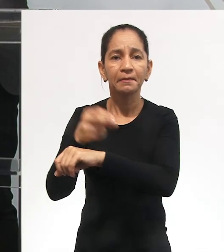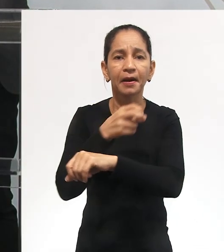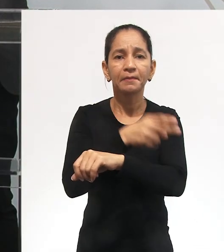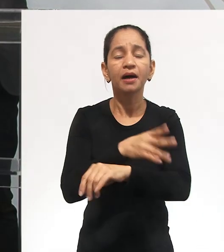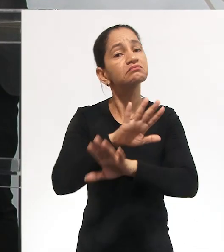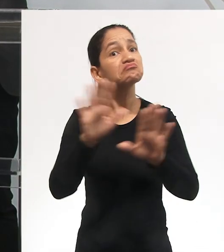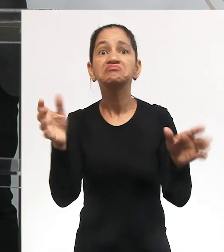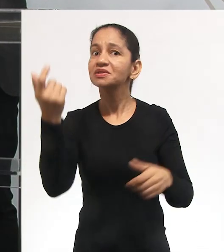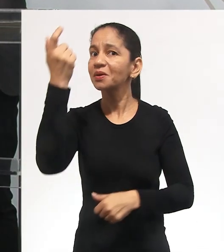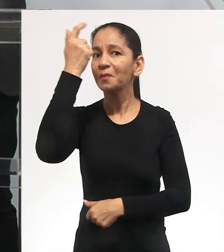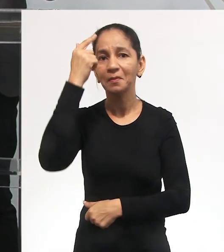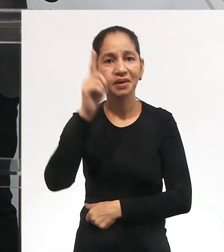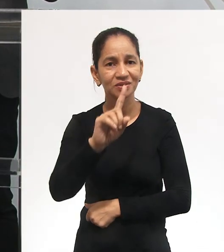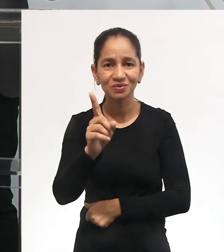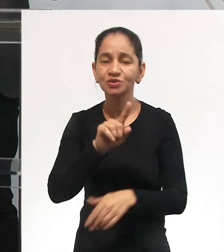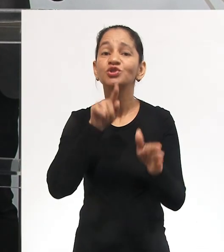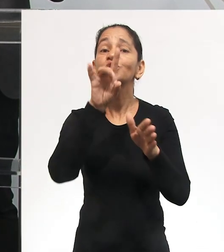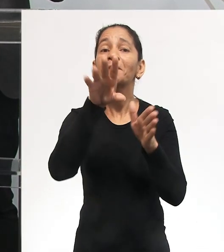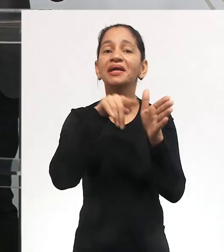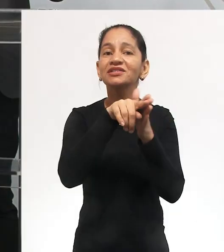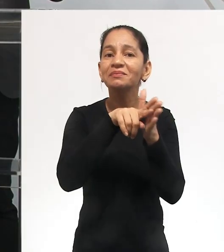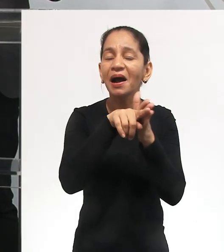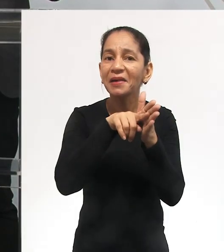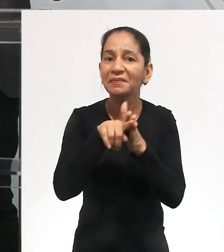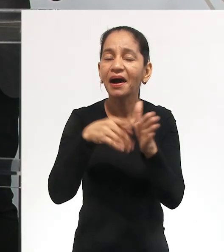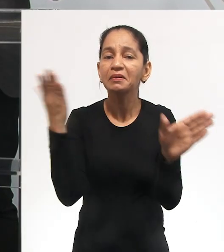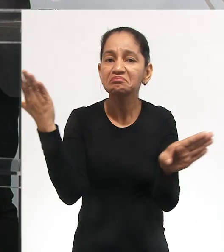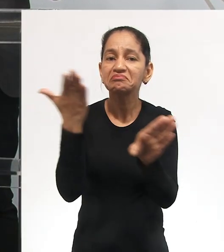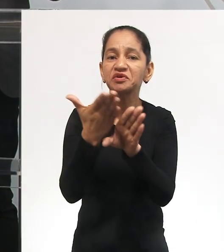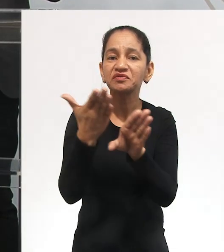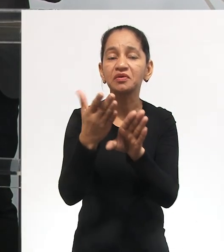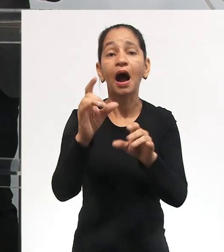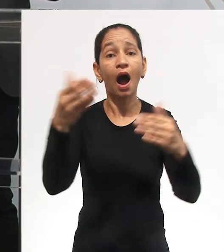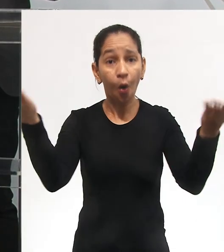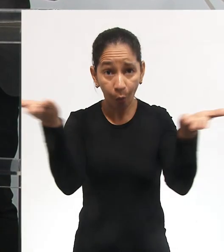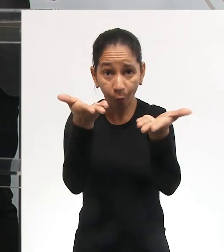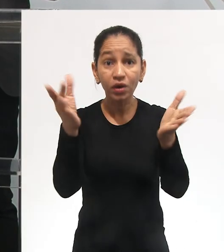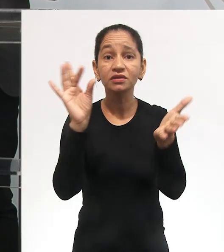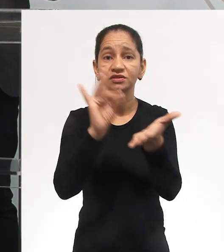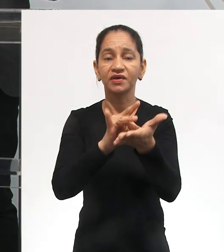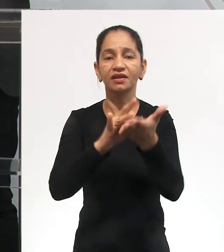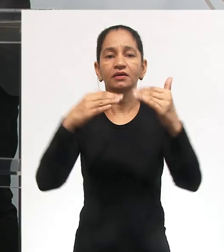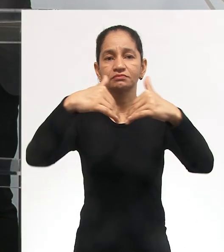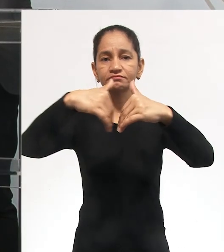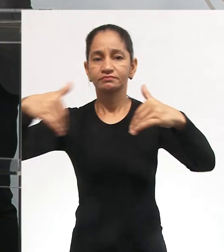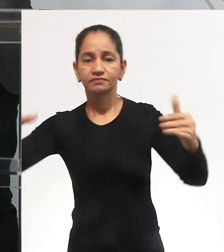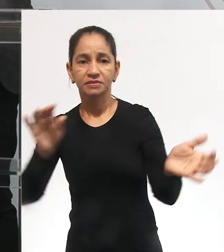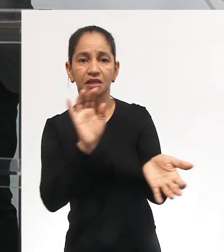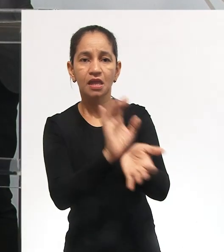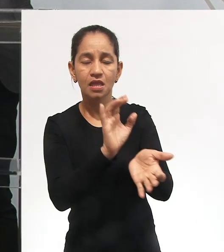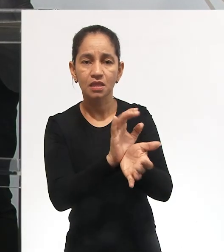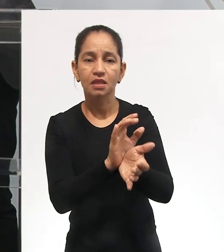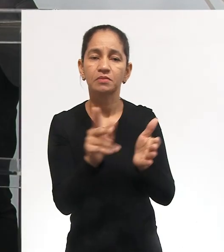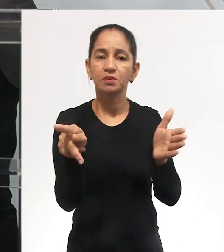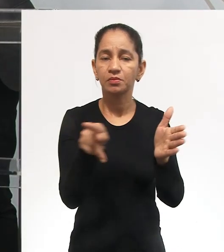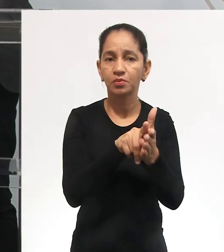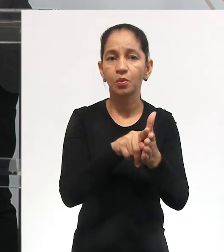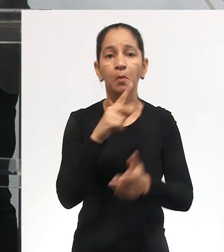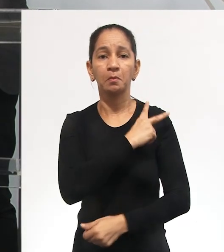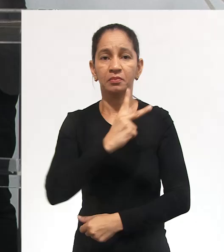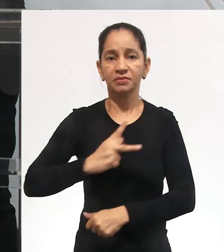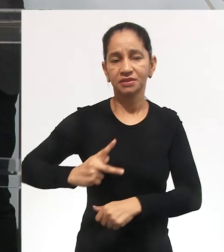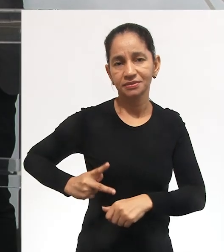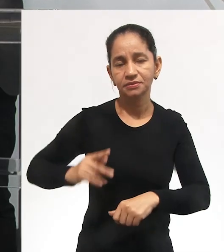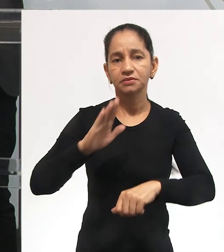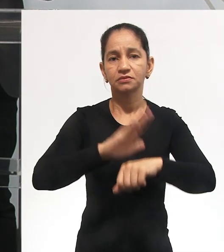cada viés desse. Né? Hoje, né, nós temos uma separação de fato, né, e nós temos, por exemplo, né, o presidente da República,